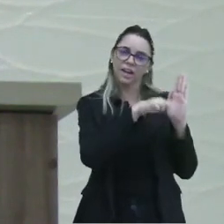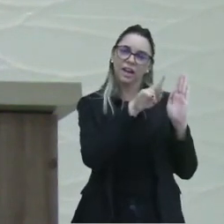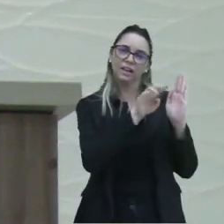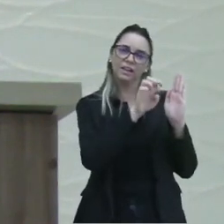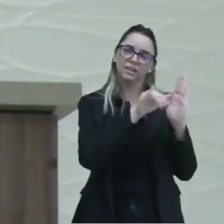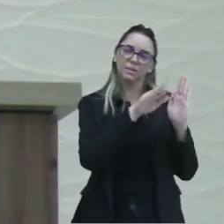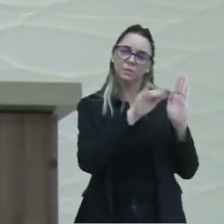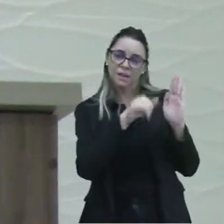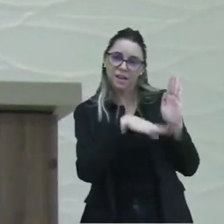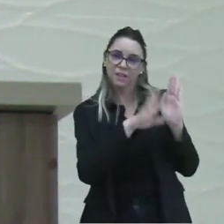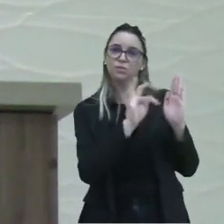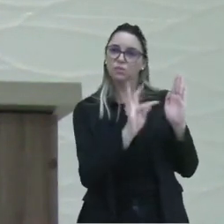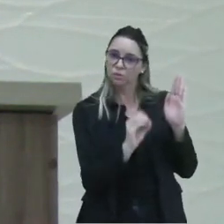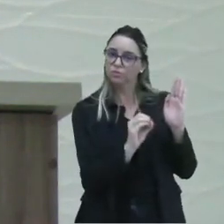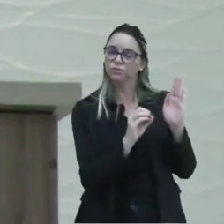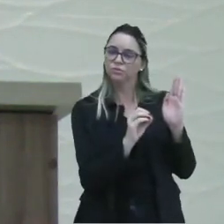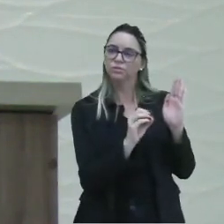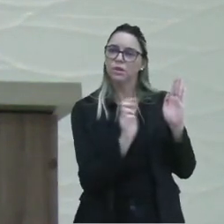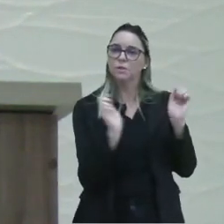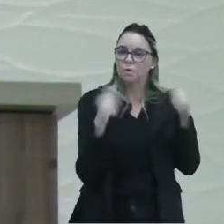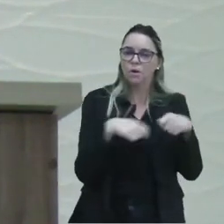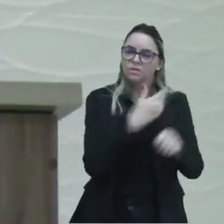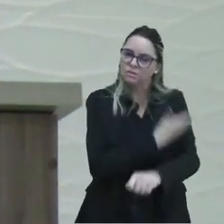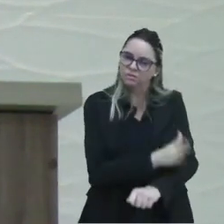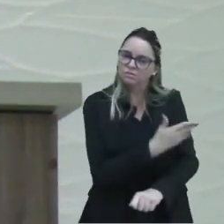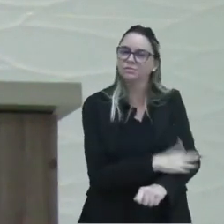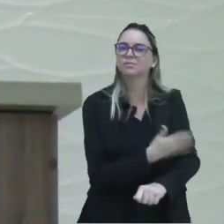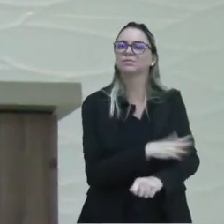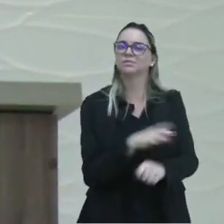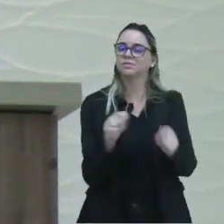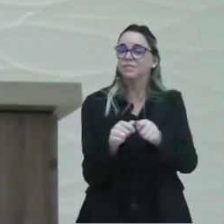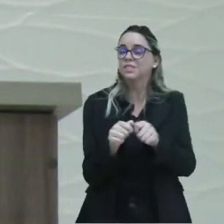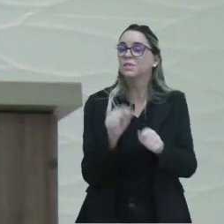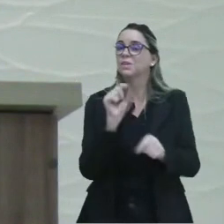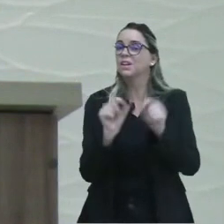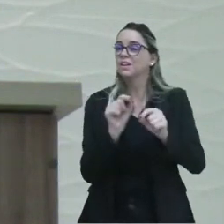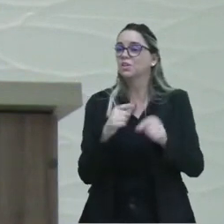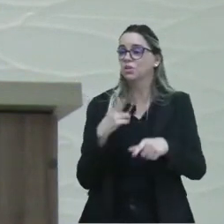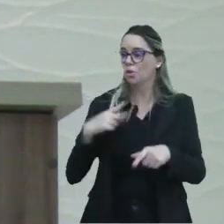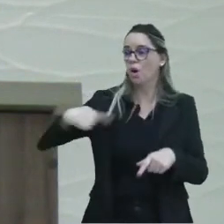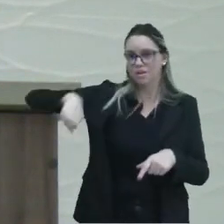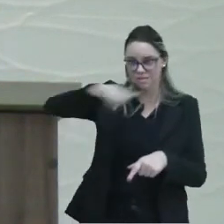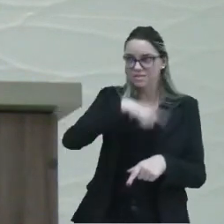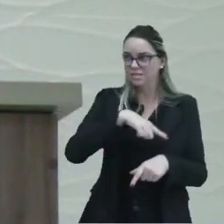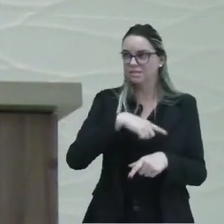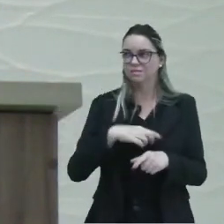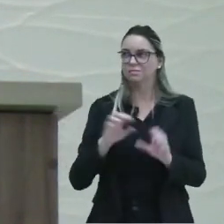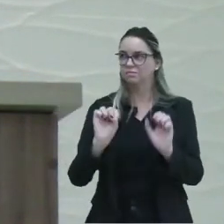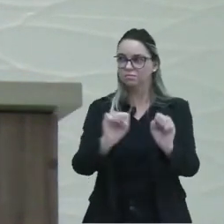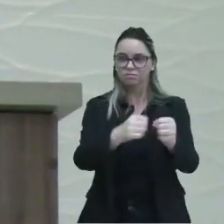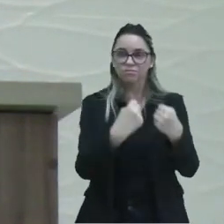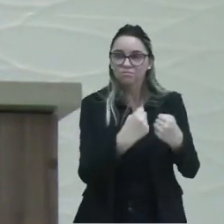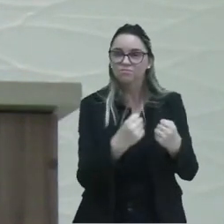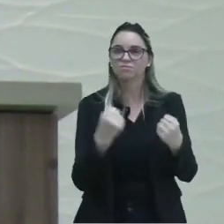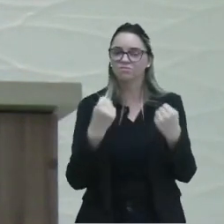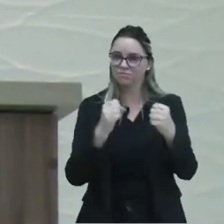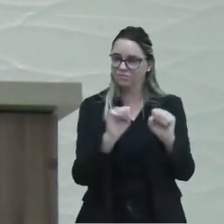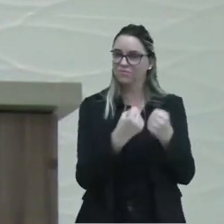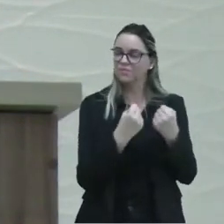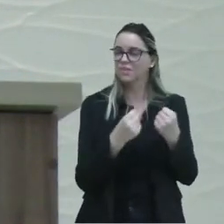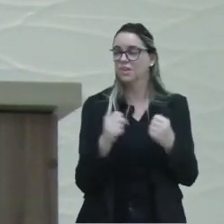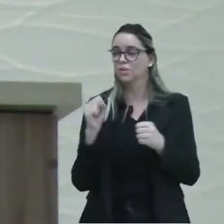possamos, de fato, na prática, mostrar o que nós de fato defendemos. Então, espero que toda essa